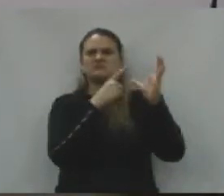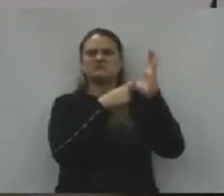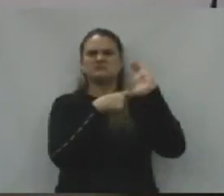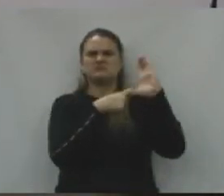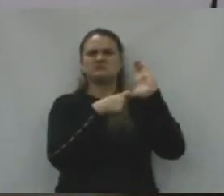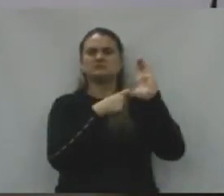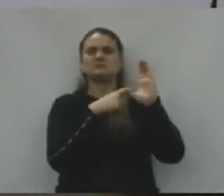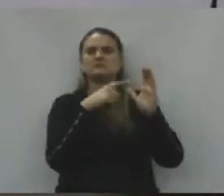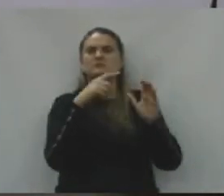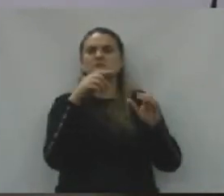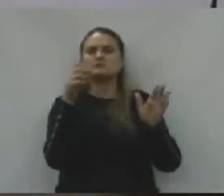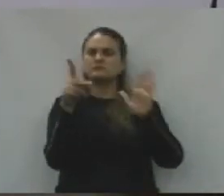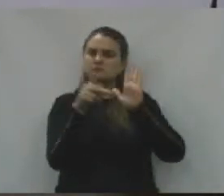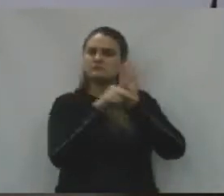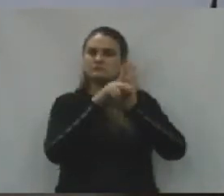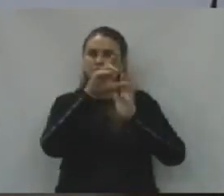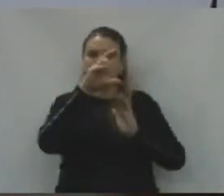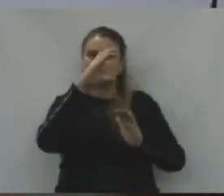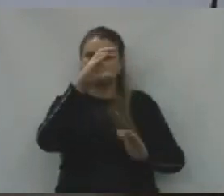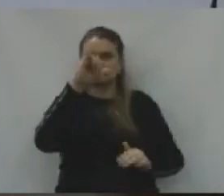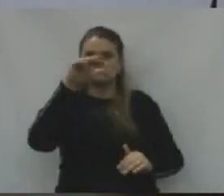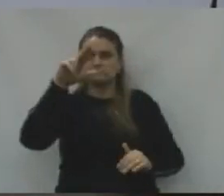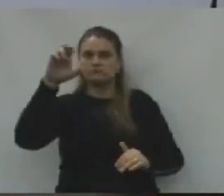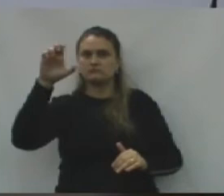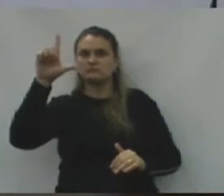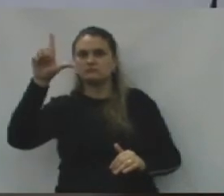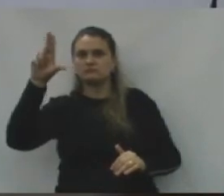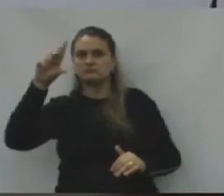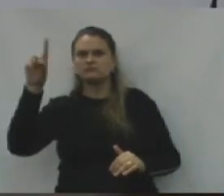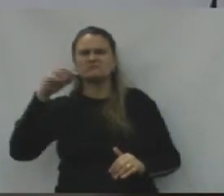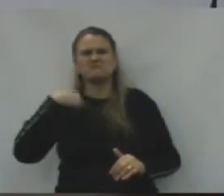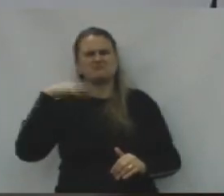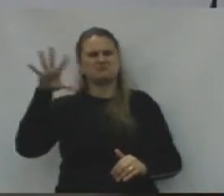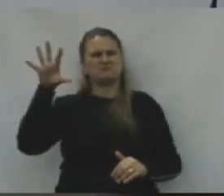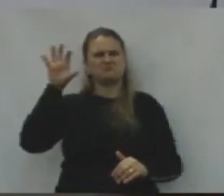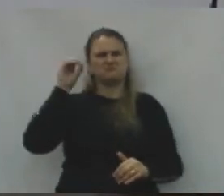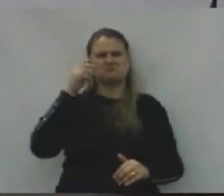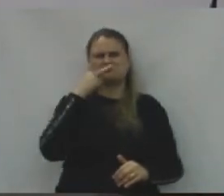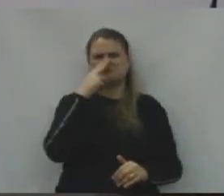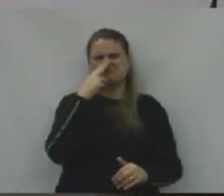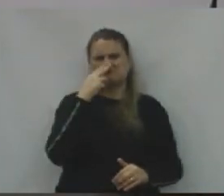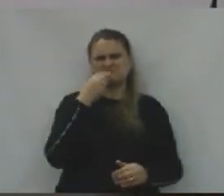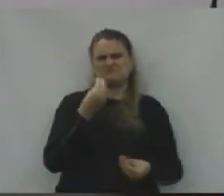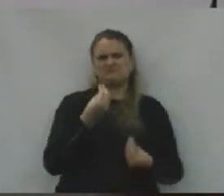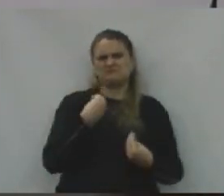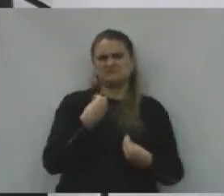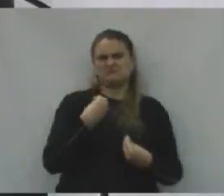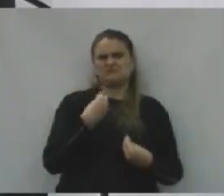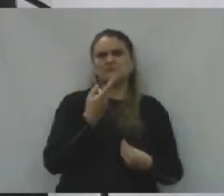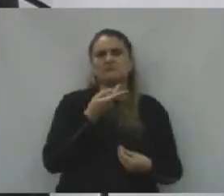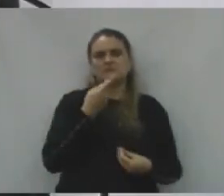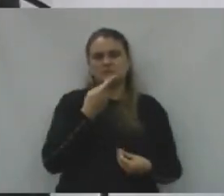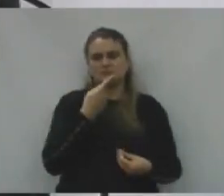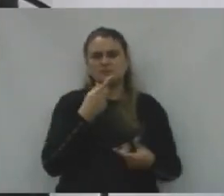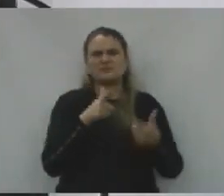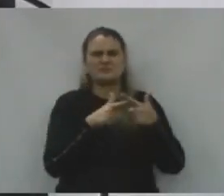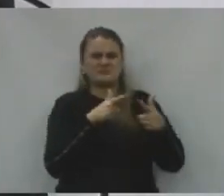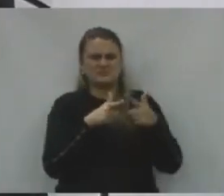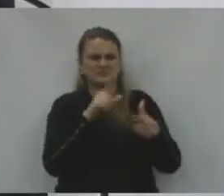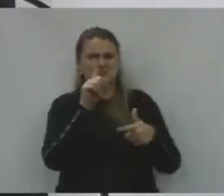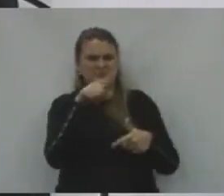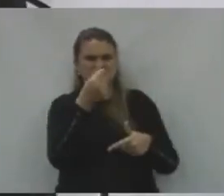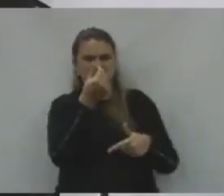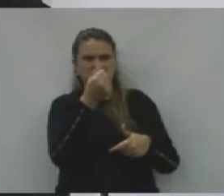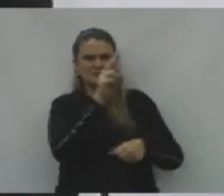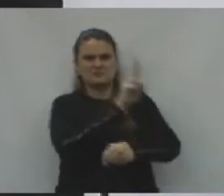O próprio Cineluz, fiquei até chateado quando eu vi isso na semana passada, no feriado. O problema é